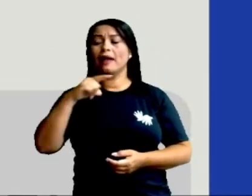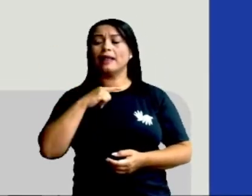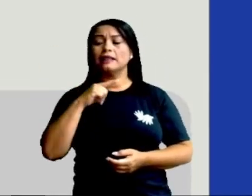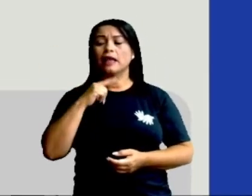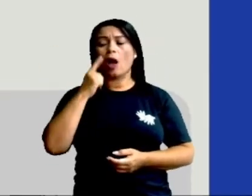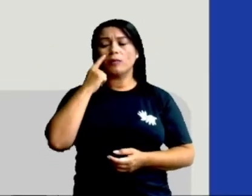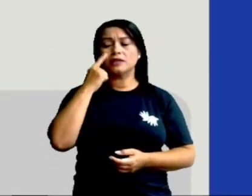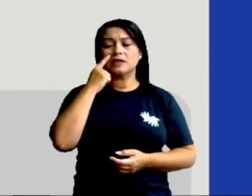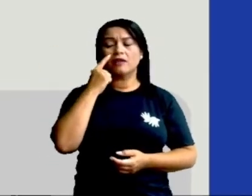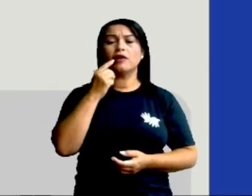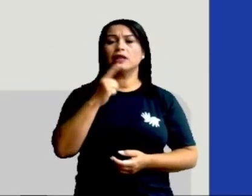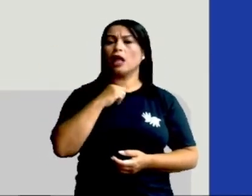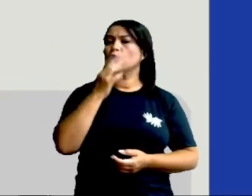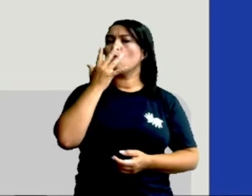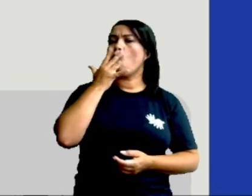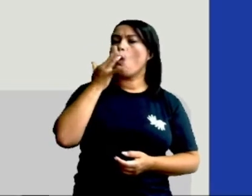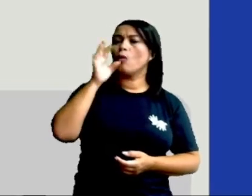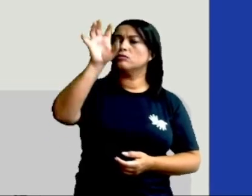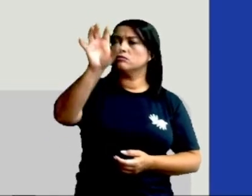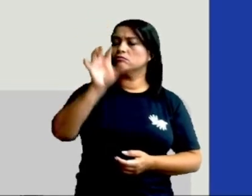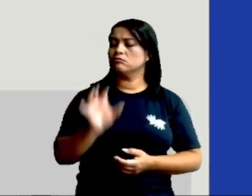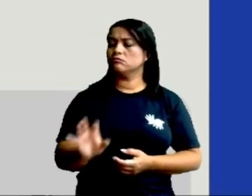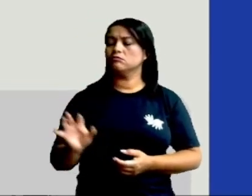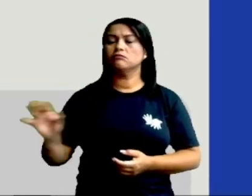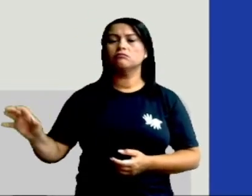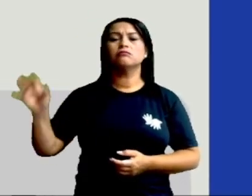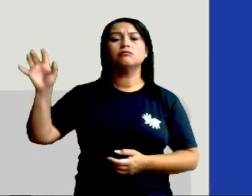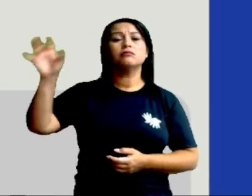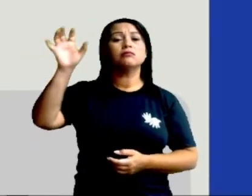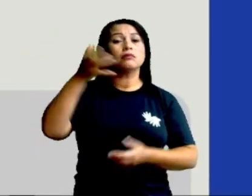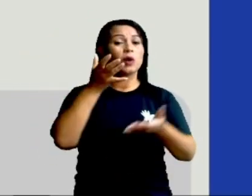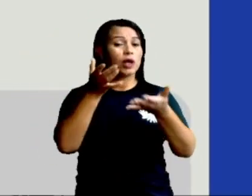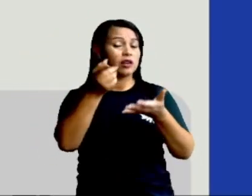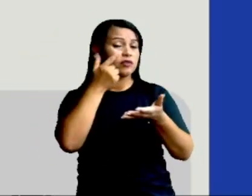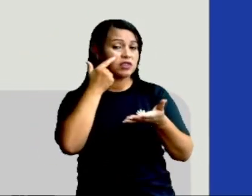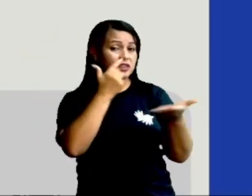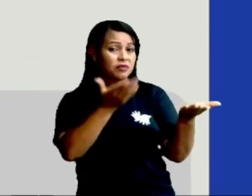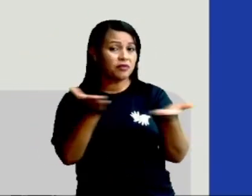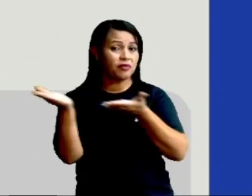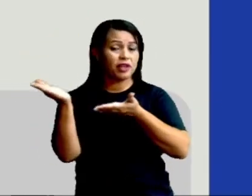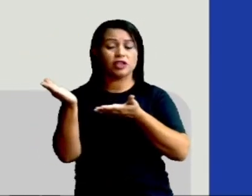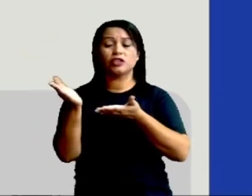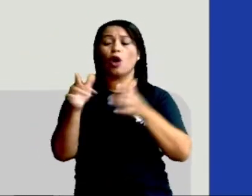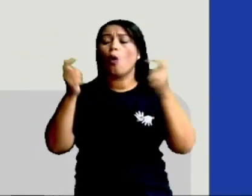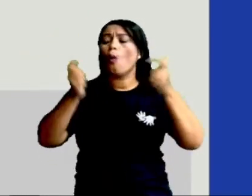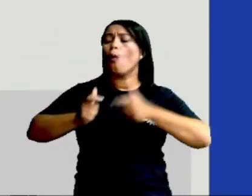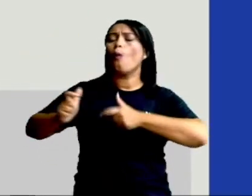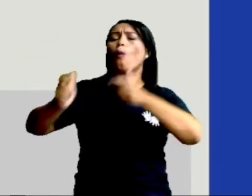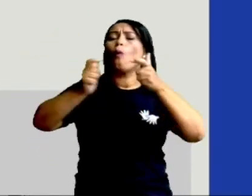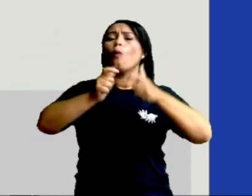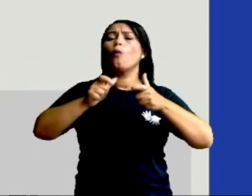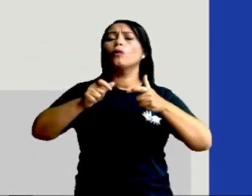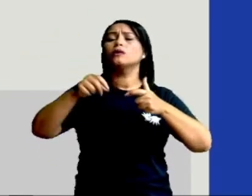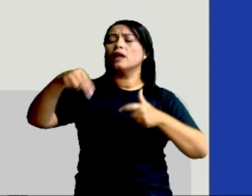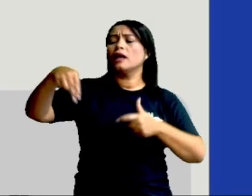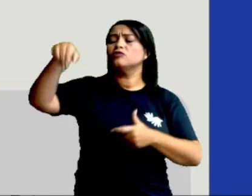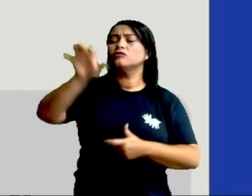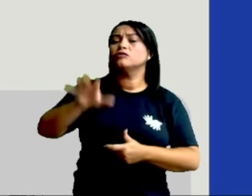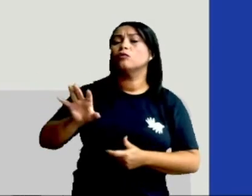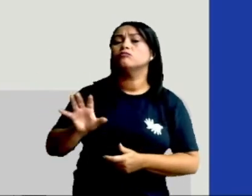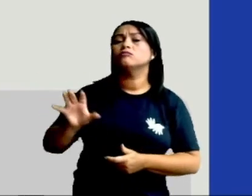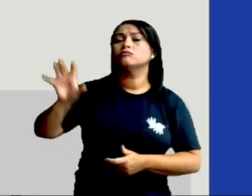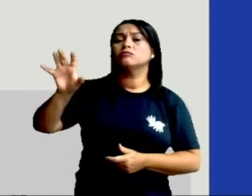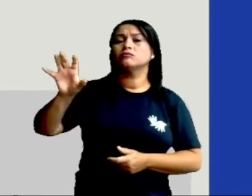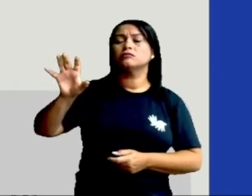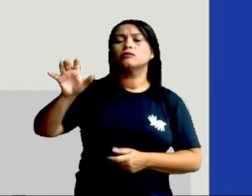destacado aqui por cores as regiões tá eu quero que vocês descubram aqui onde fica a região Nordeste